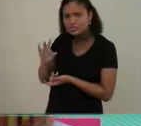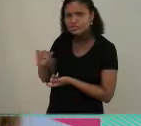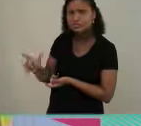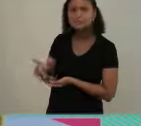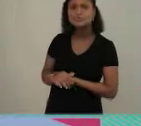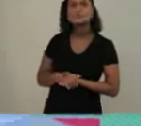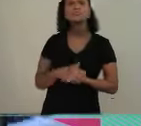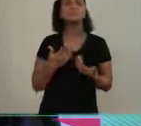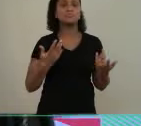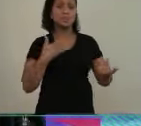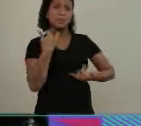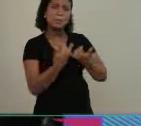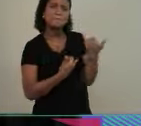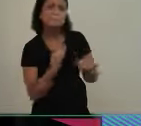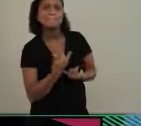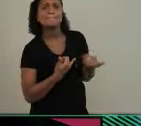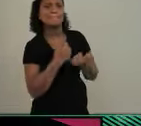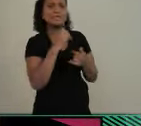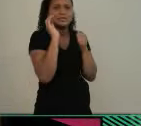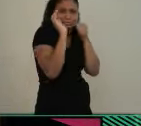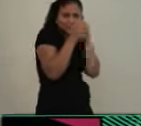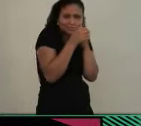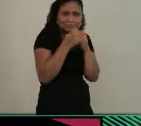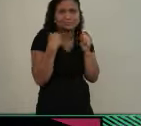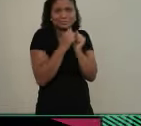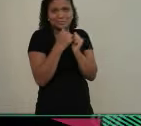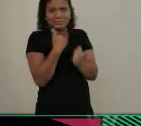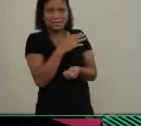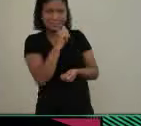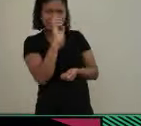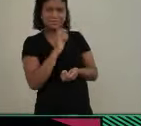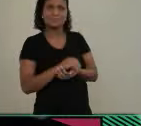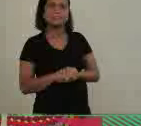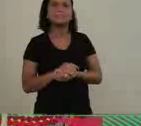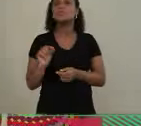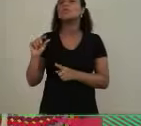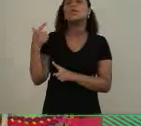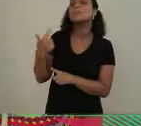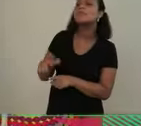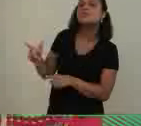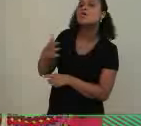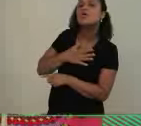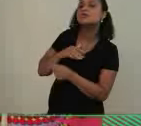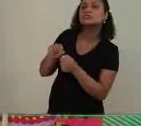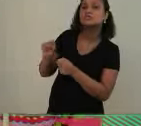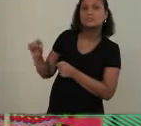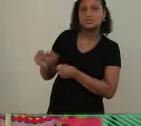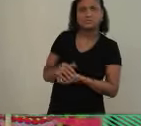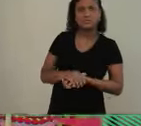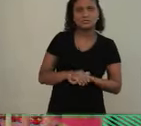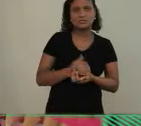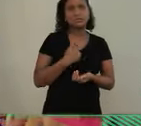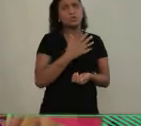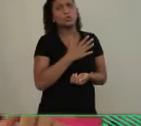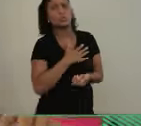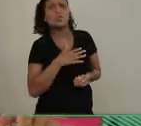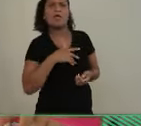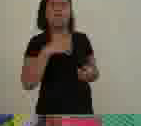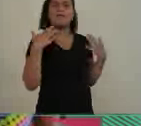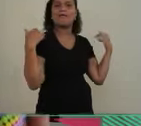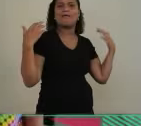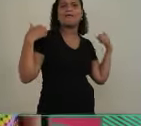de pique-esconde com minha mãe. O que mais que você gosta de fazer junto, Manu? Eu gosto de andar por aí, uma passeada.